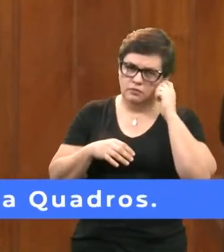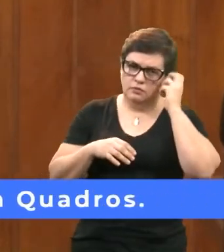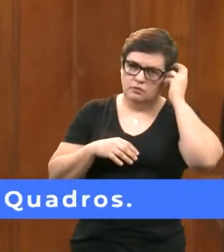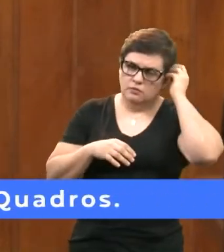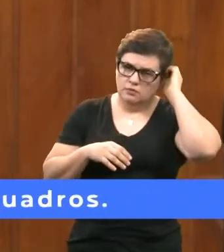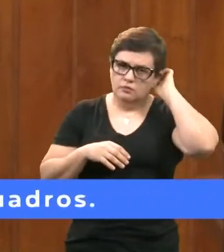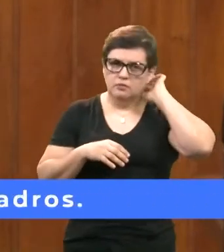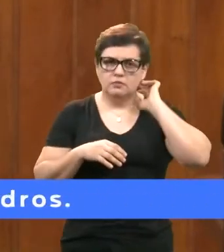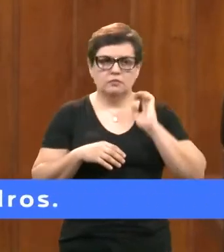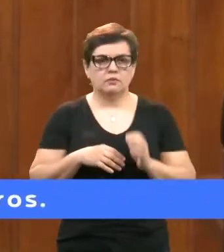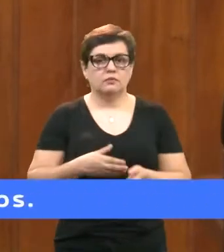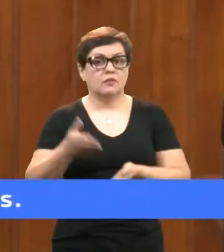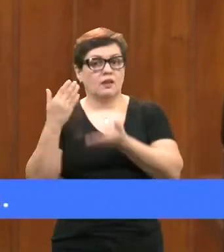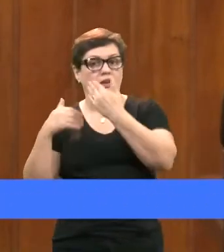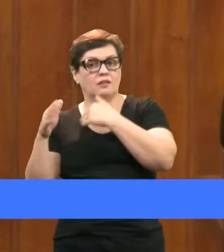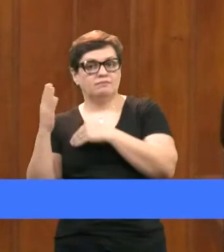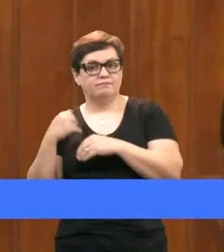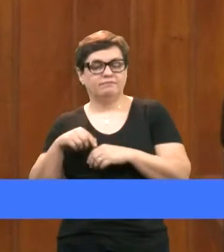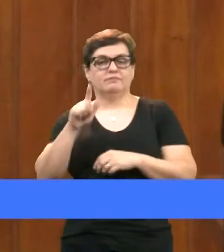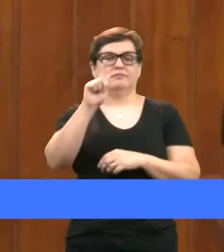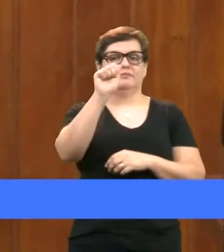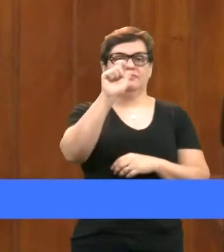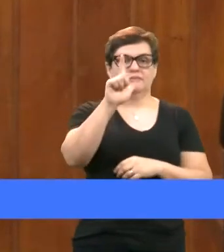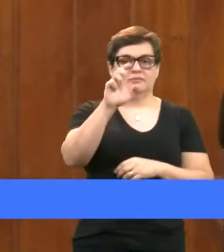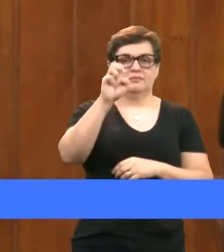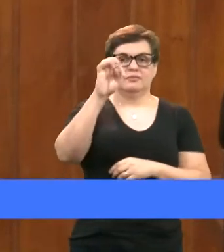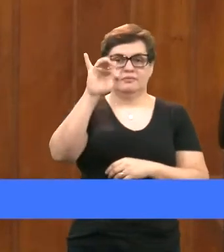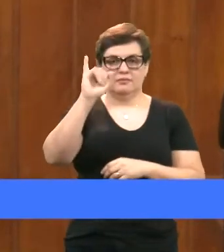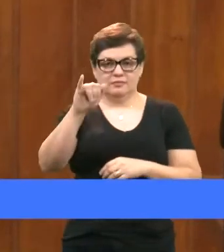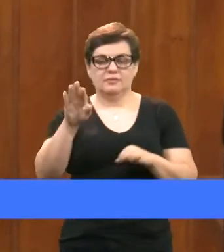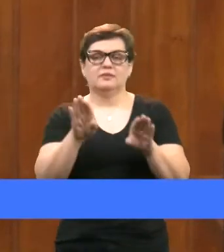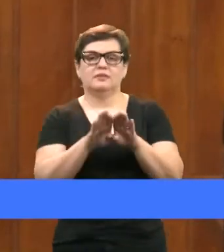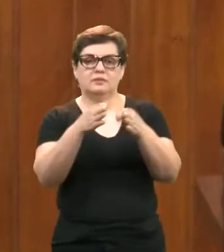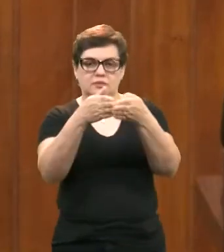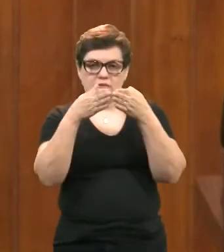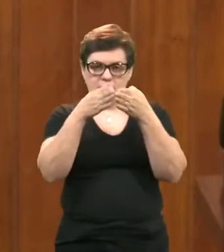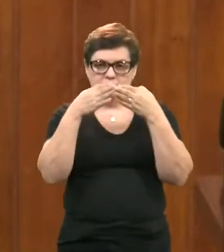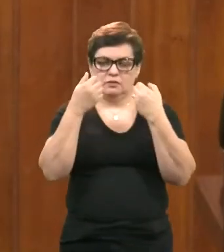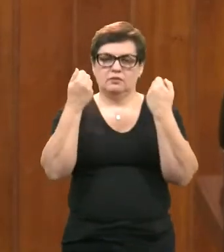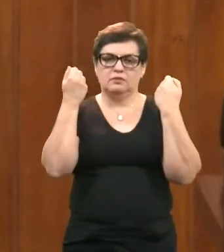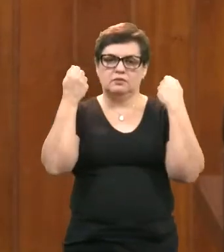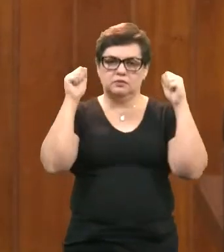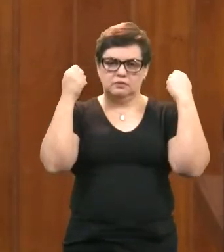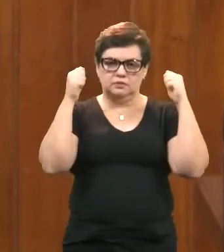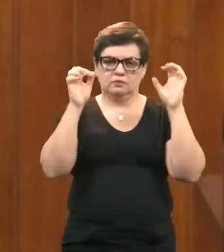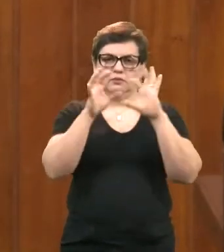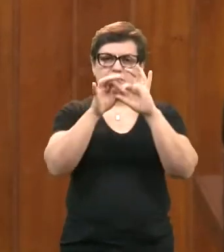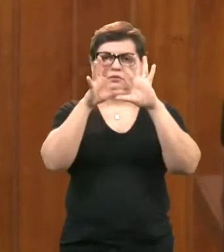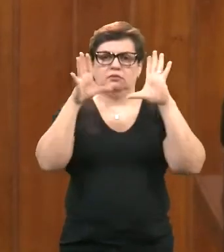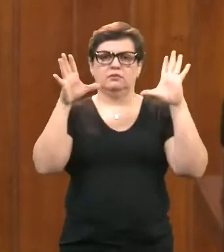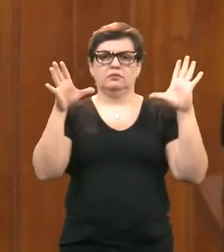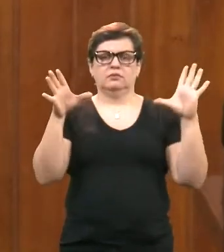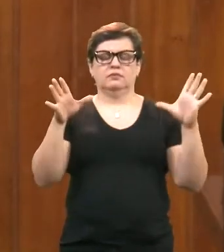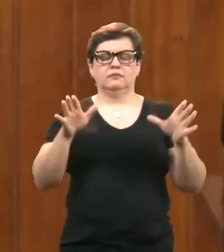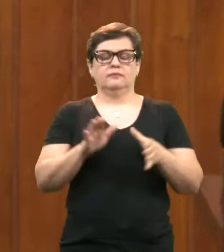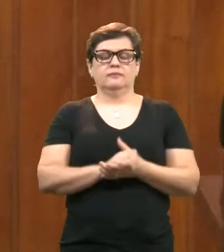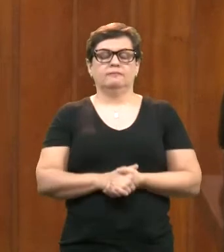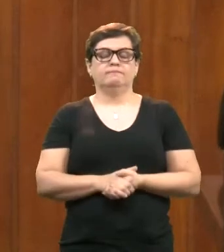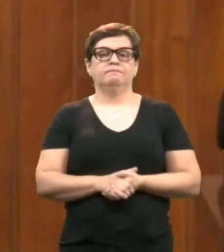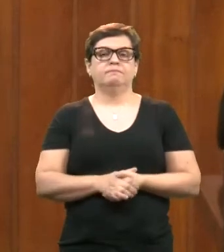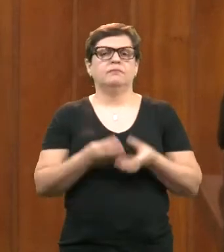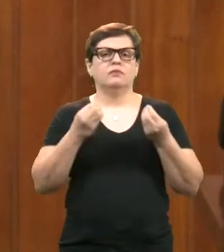me antecedeu o vereador Evandro Galete, pedindo também a instalação de uma academia ao ar livre, vereador Galete.